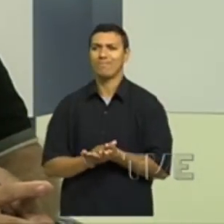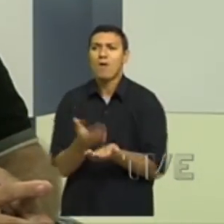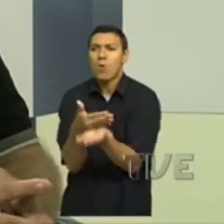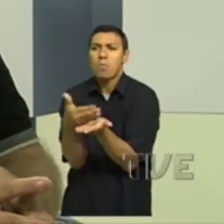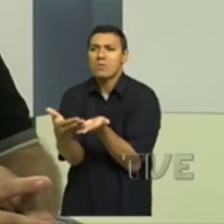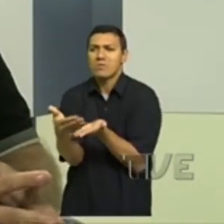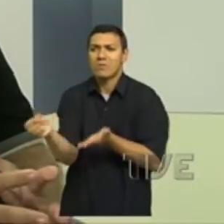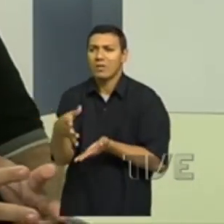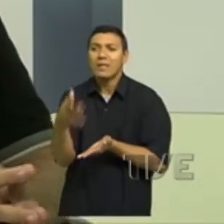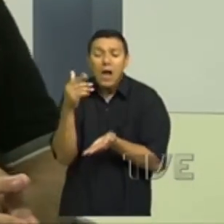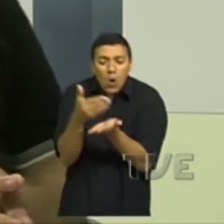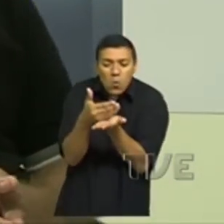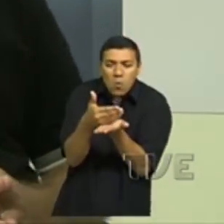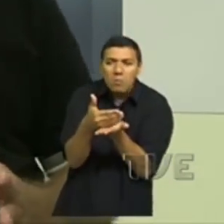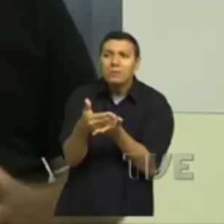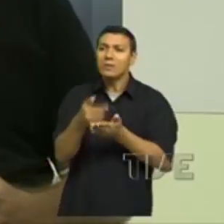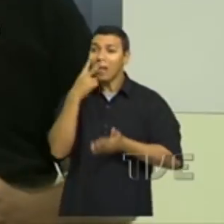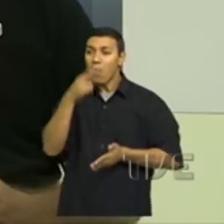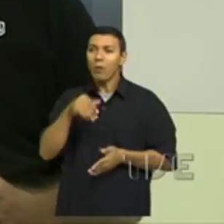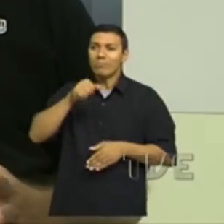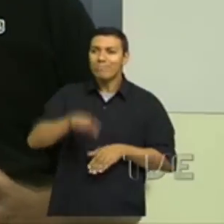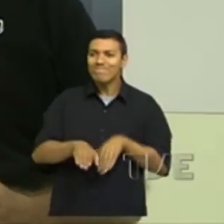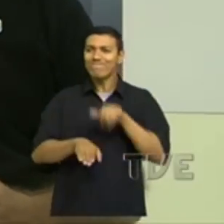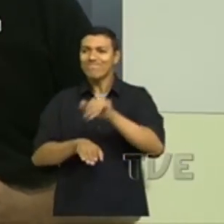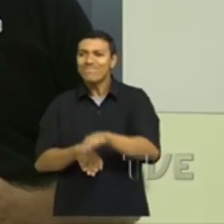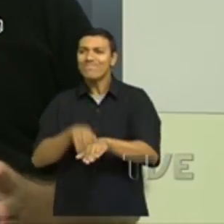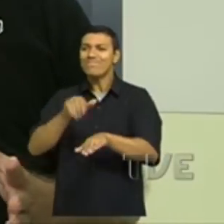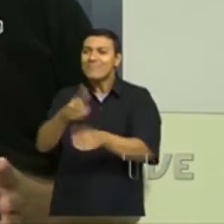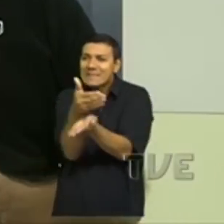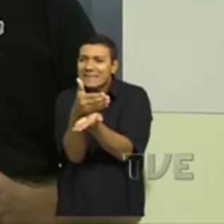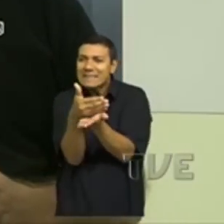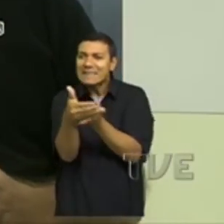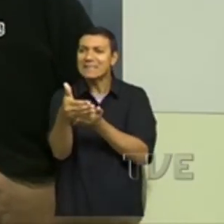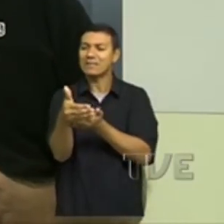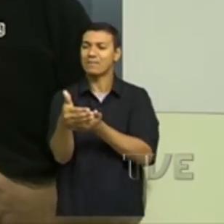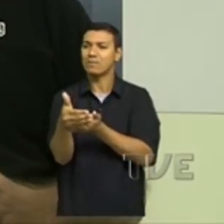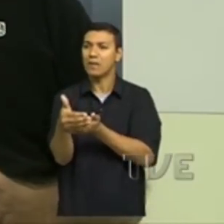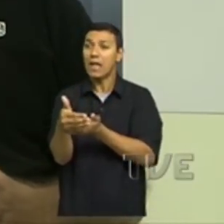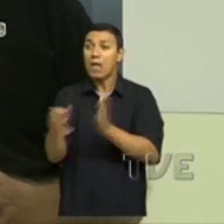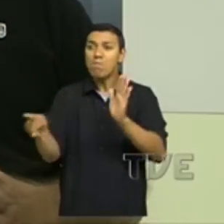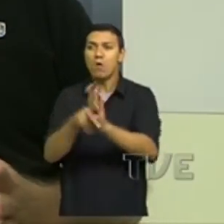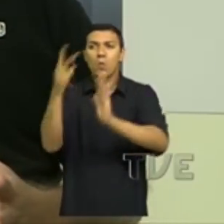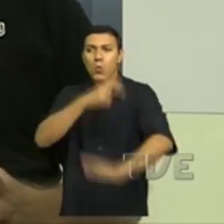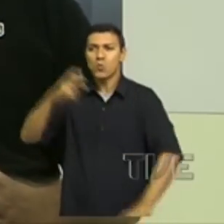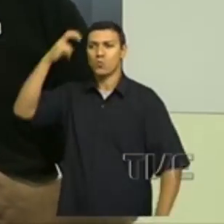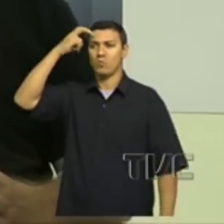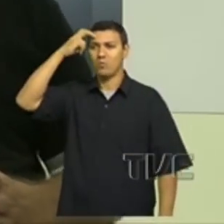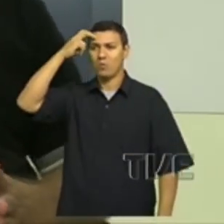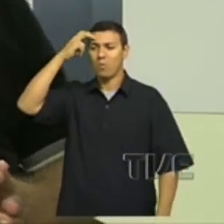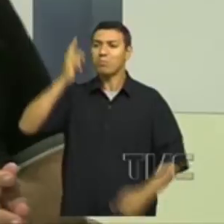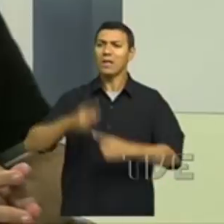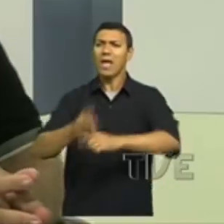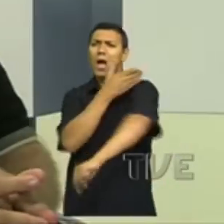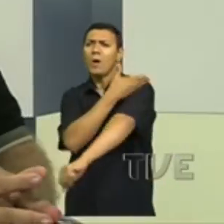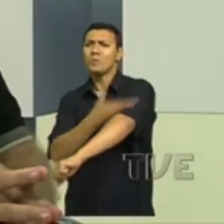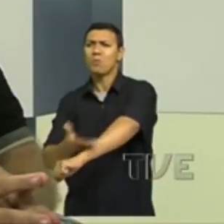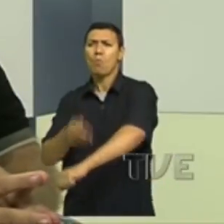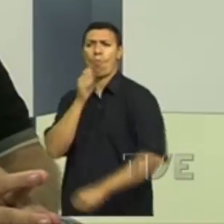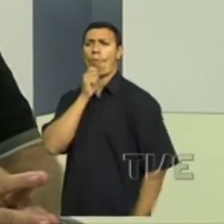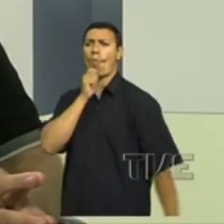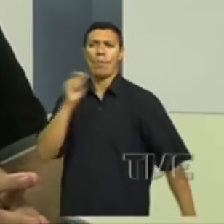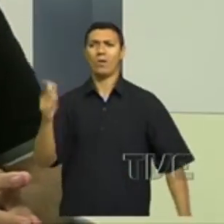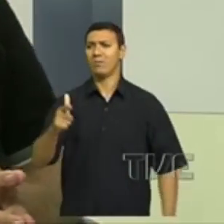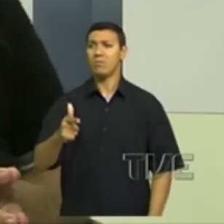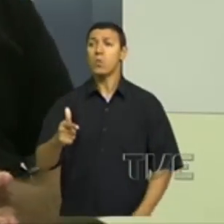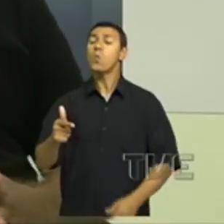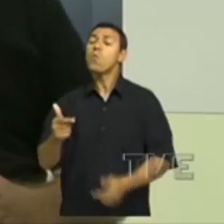Está começando agora, é uma situação cultural de não ter o hábito. A